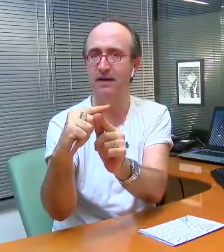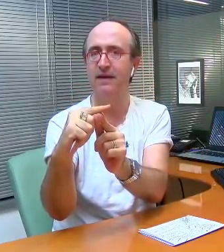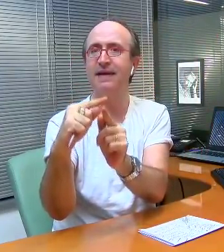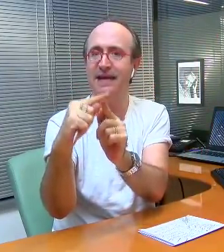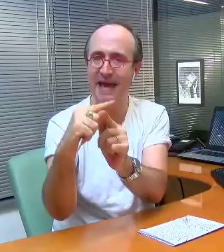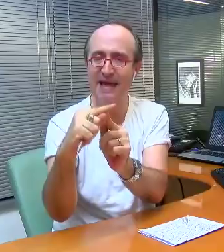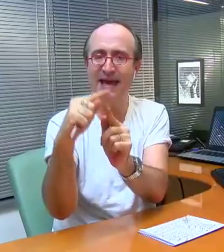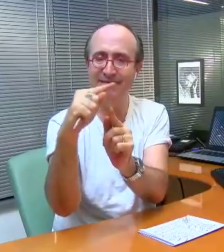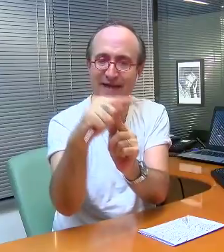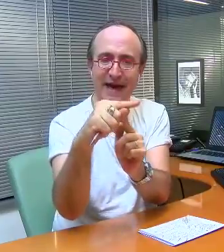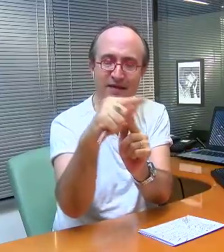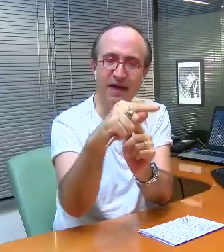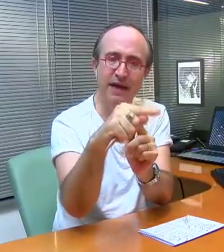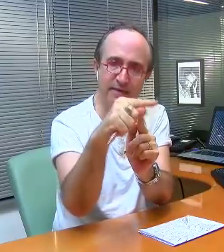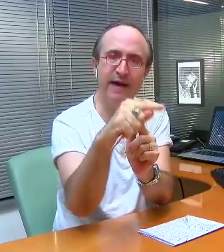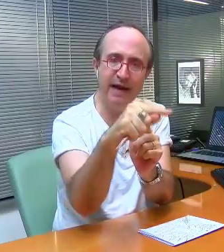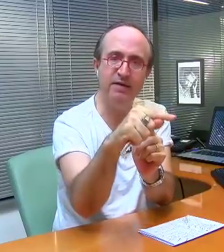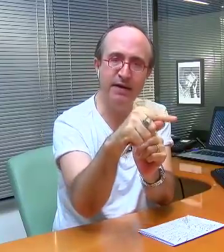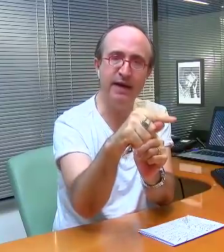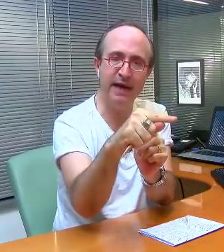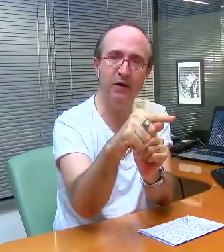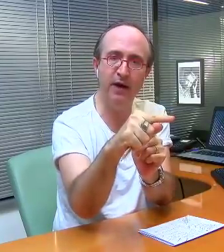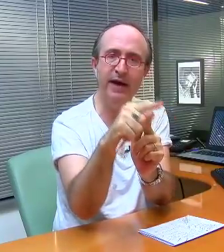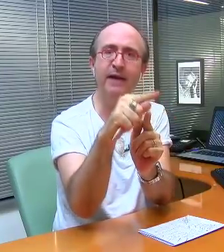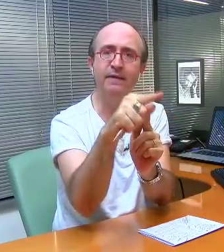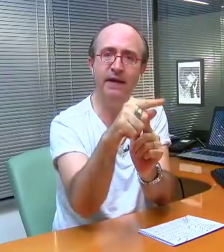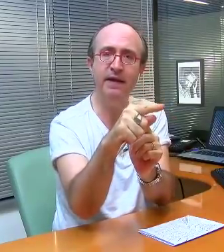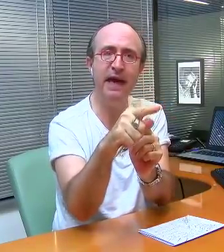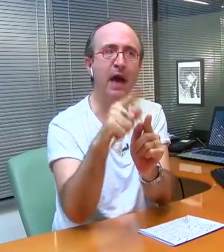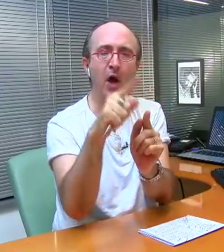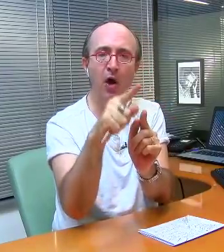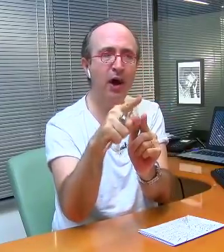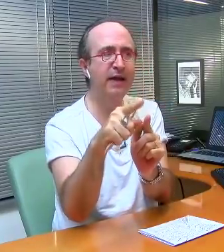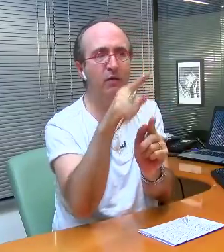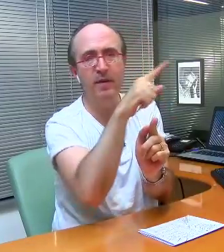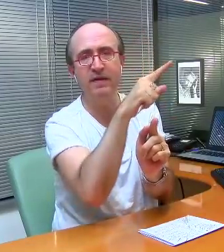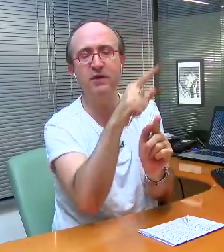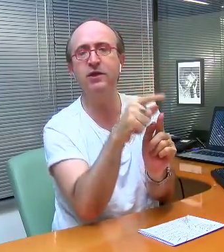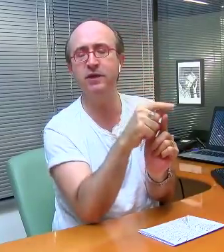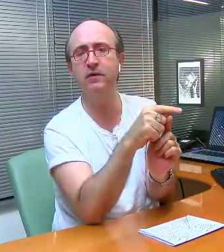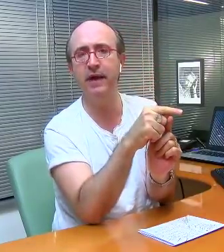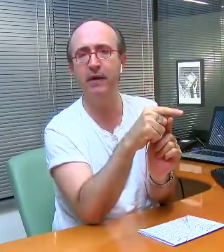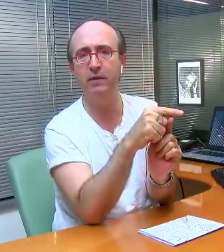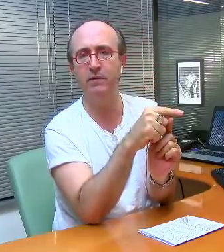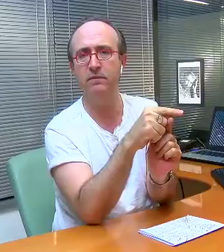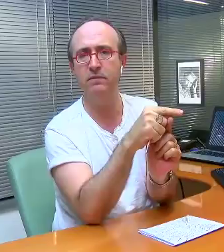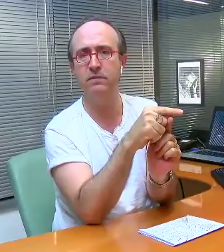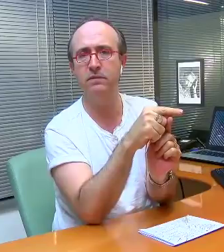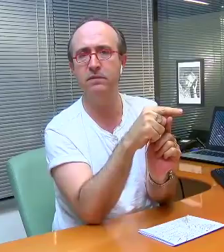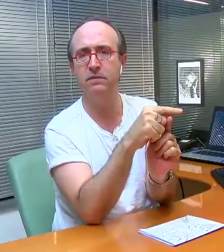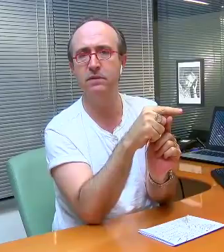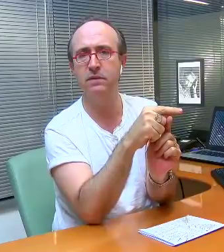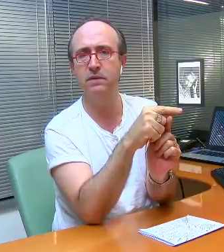Né? Quem entrasse ali em Dresden naquela hora diria: olha como essa gente é